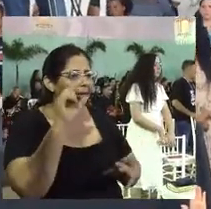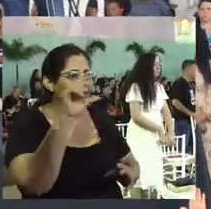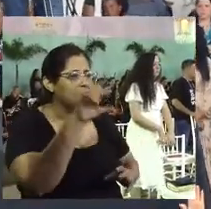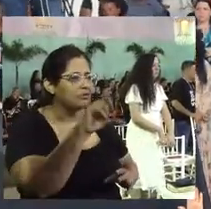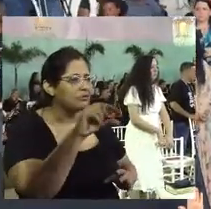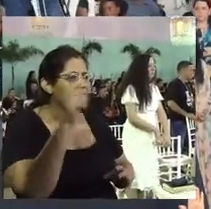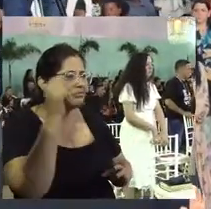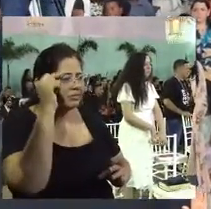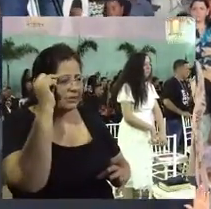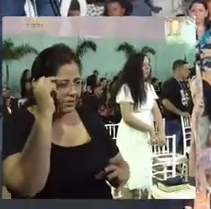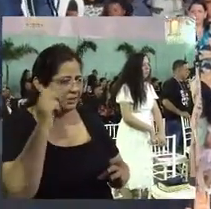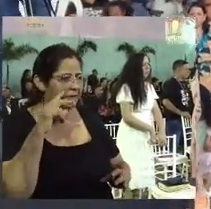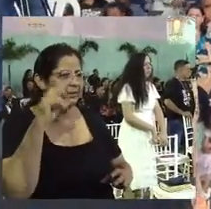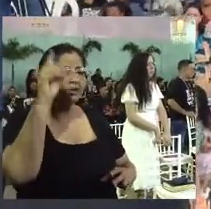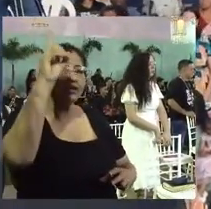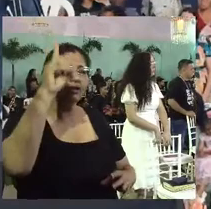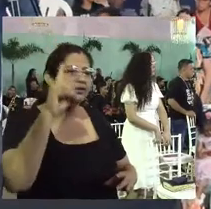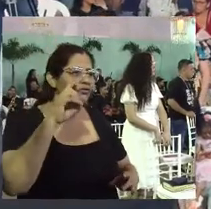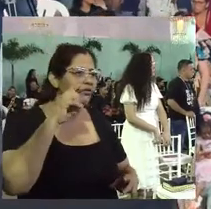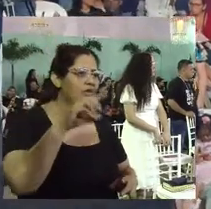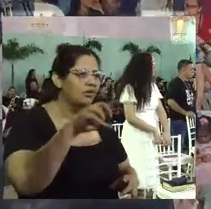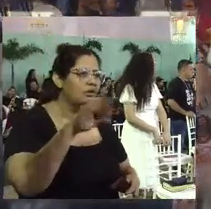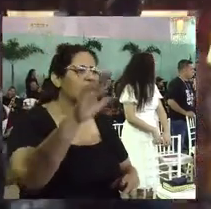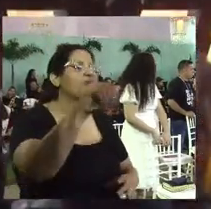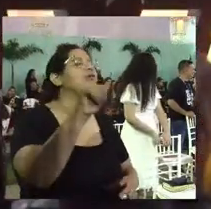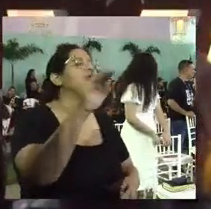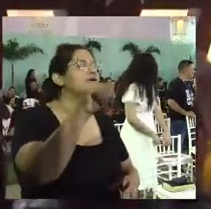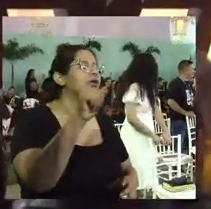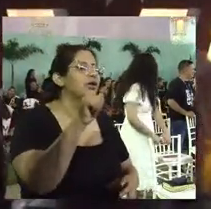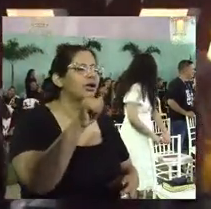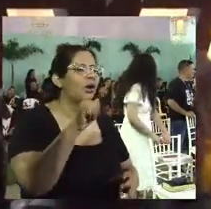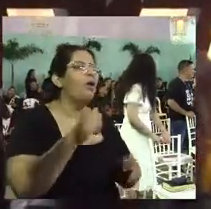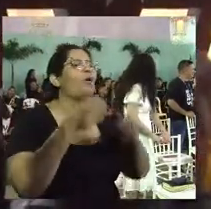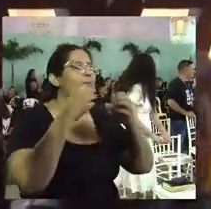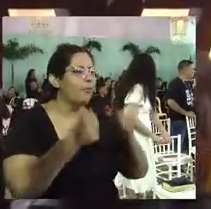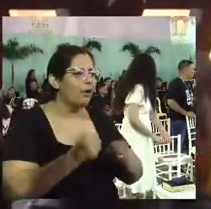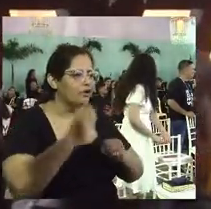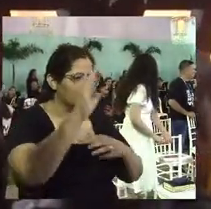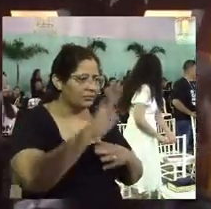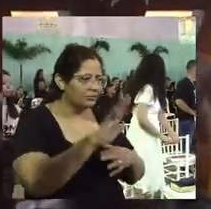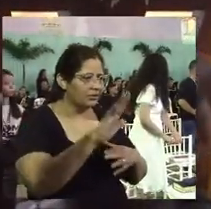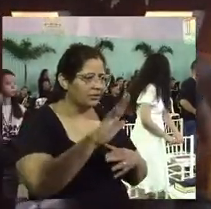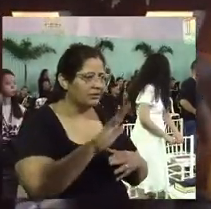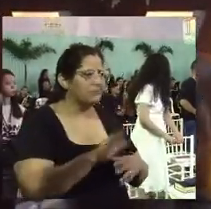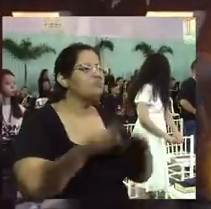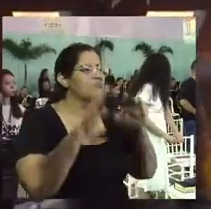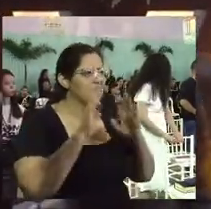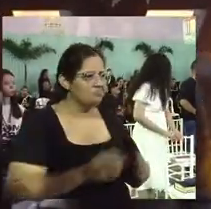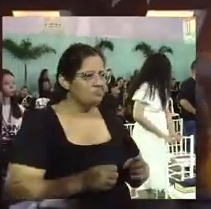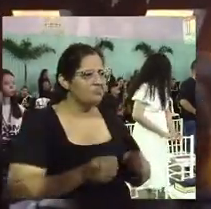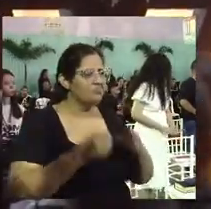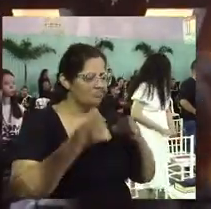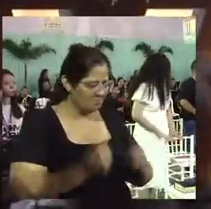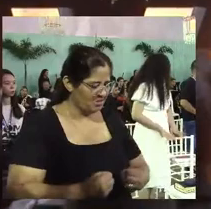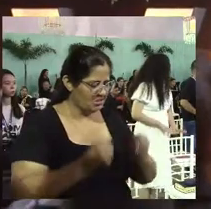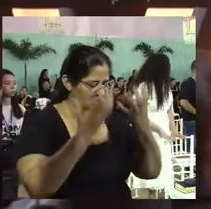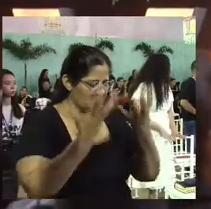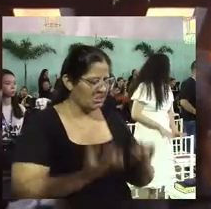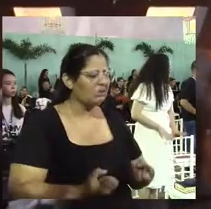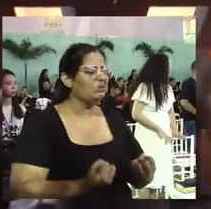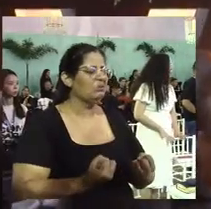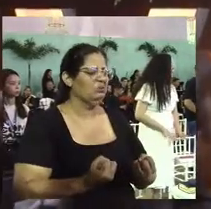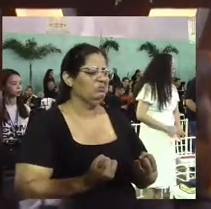na rua e te convidou alguém chegou para para você disse posso orar por você muito explode aí você veio